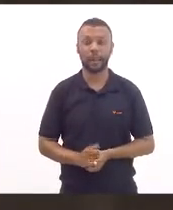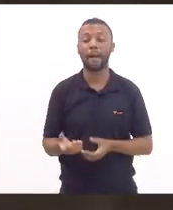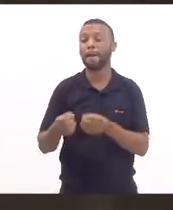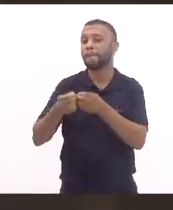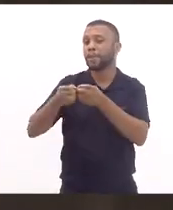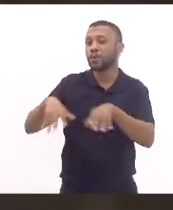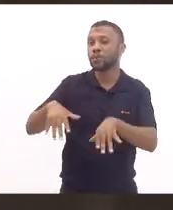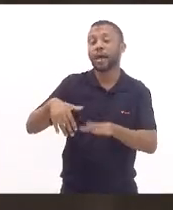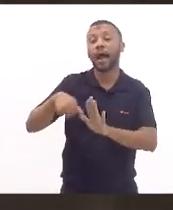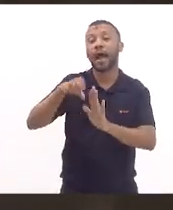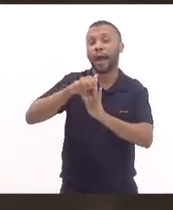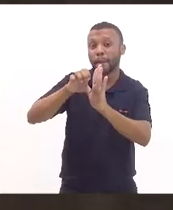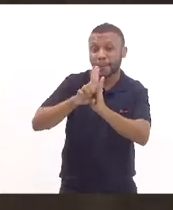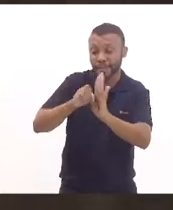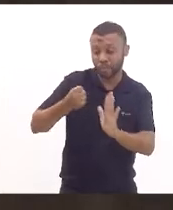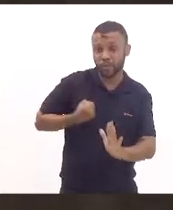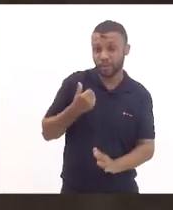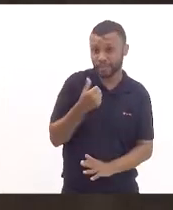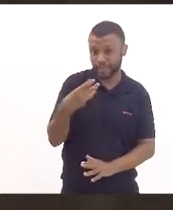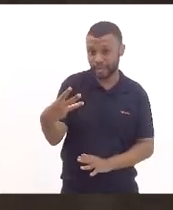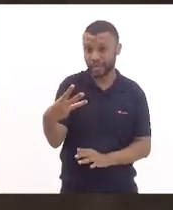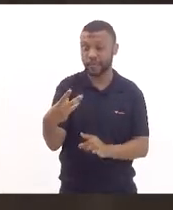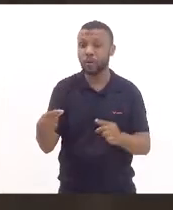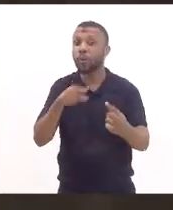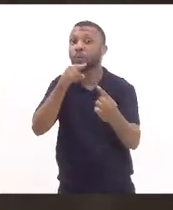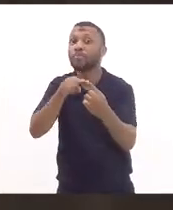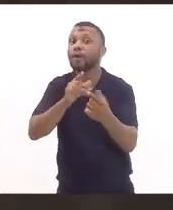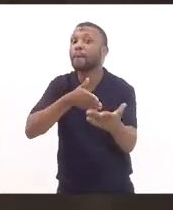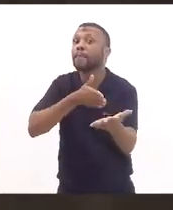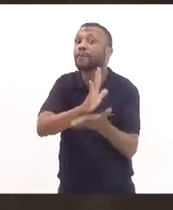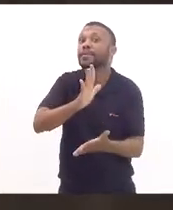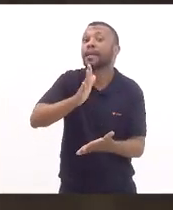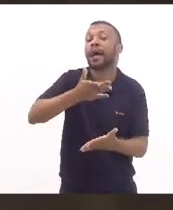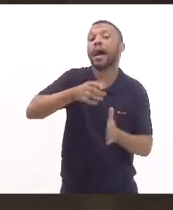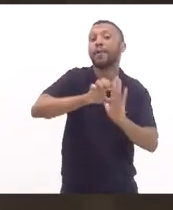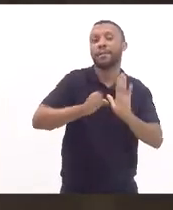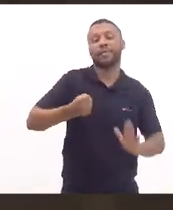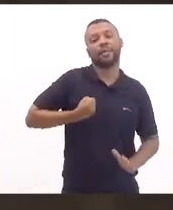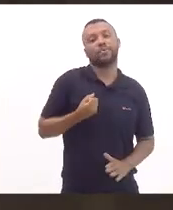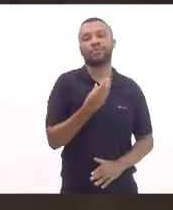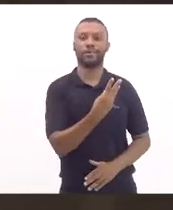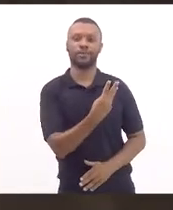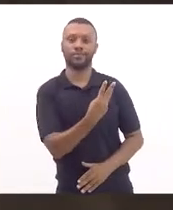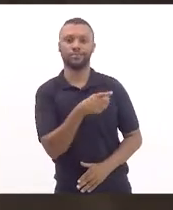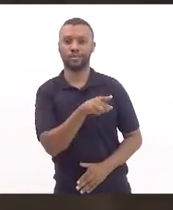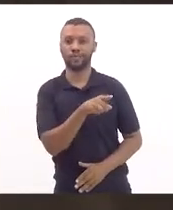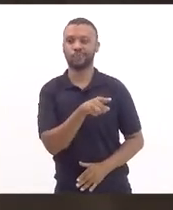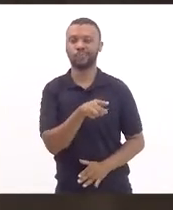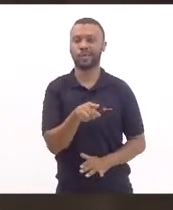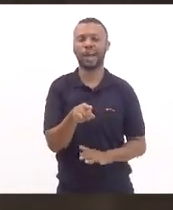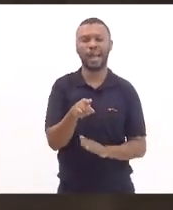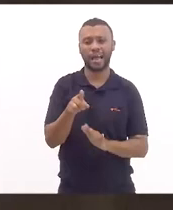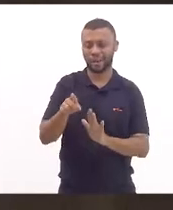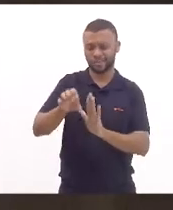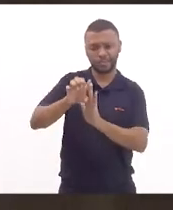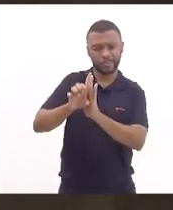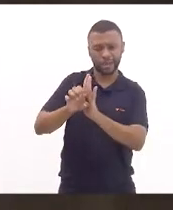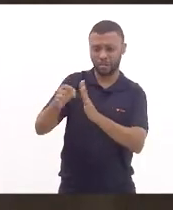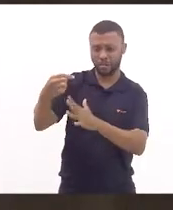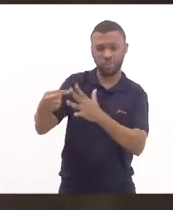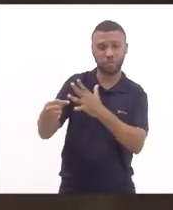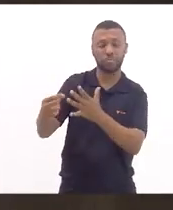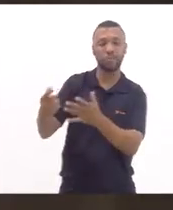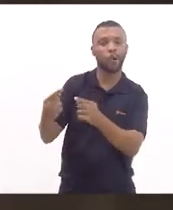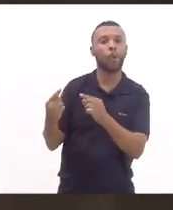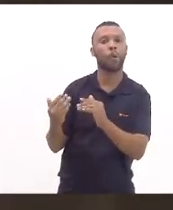Prejudicada a emenda 13 pela aprovação da emenda 3. Contrário às demais emendas, concluindo